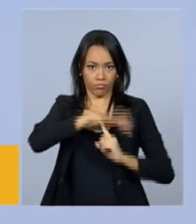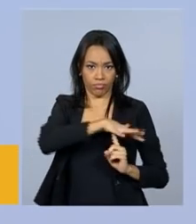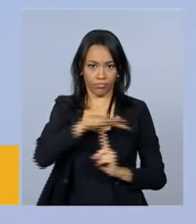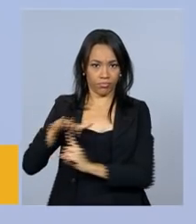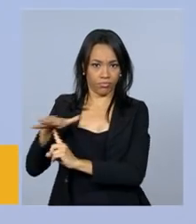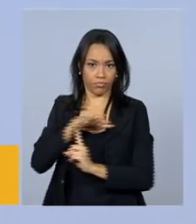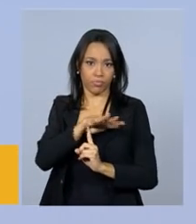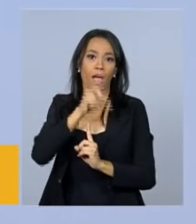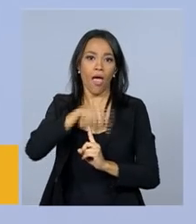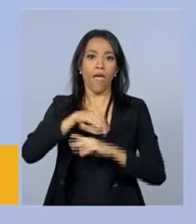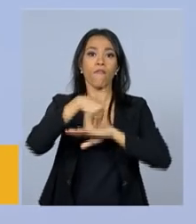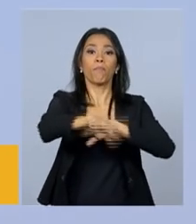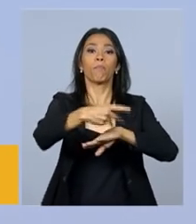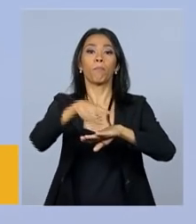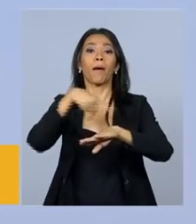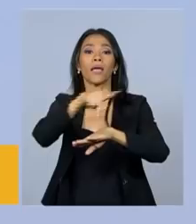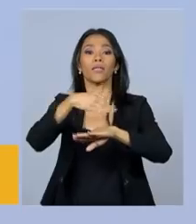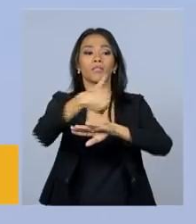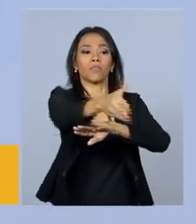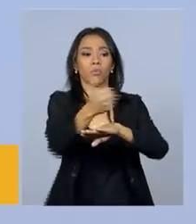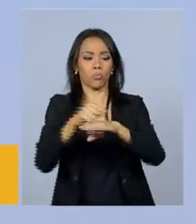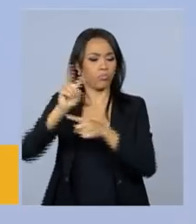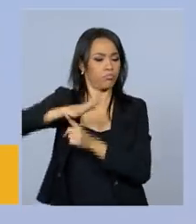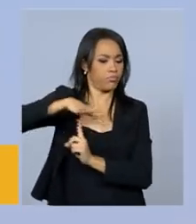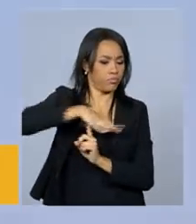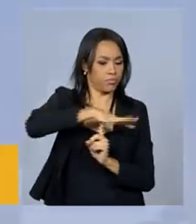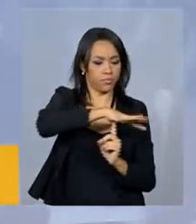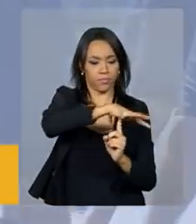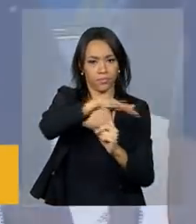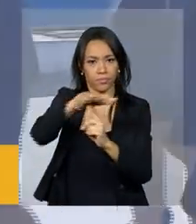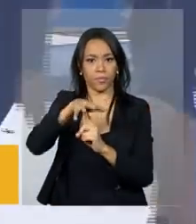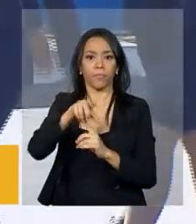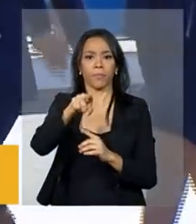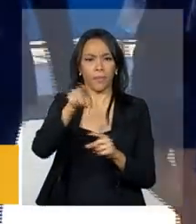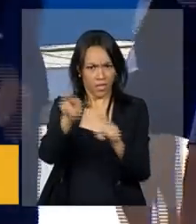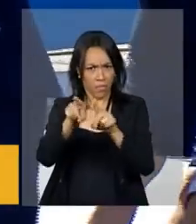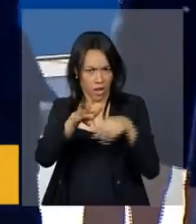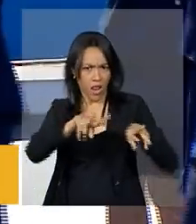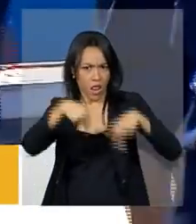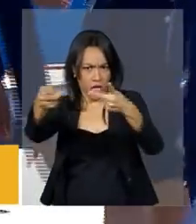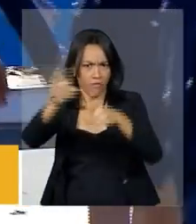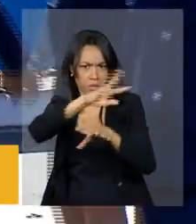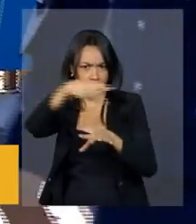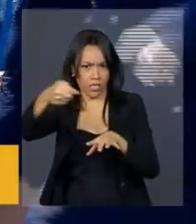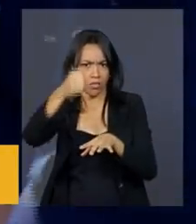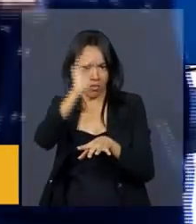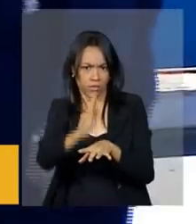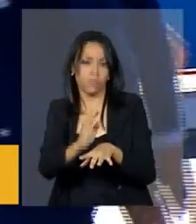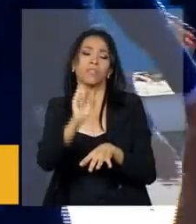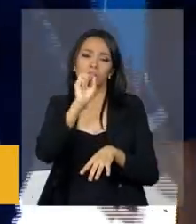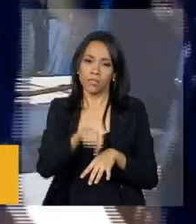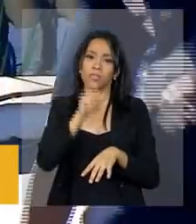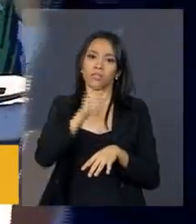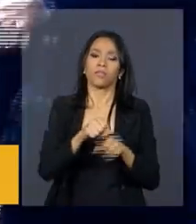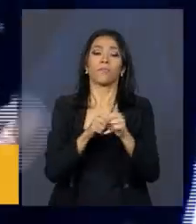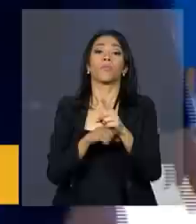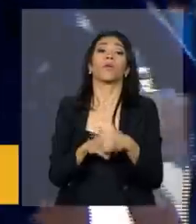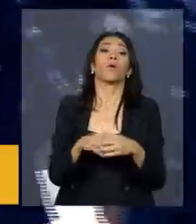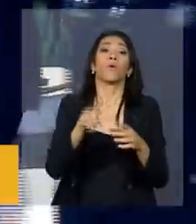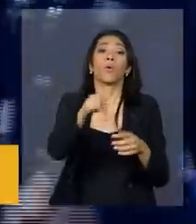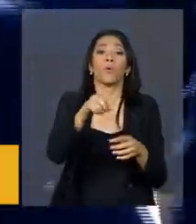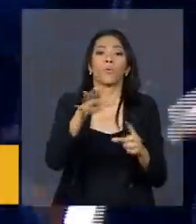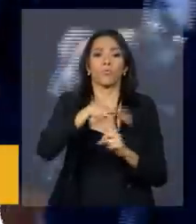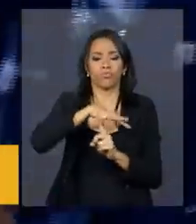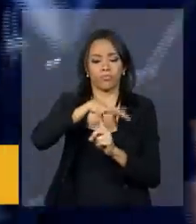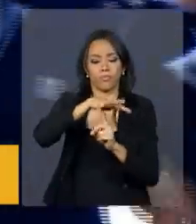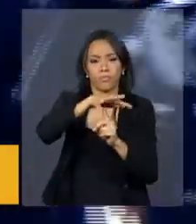nas nossas fronteiras, Amazônia e tudo mais. Mesmo, né? Transporta sim, presidente da República também, transporta, né? Transporta sim. Para quem não sabe, o H-2 Sabre, ele